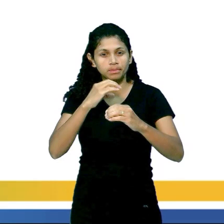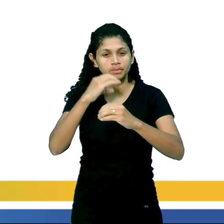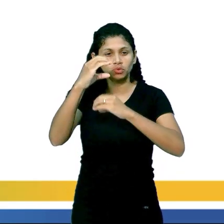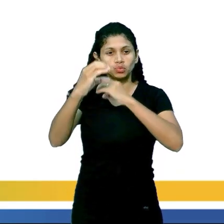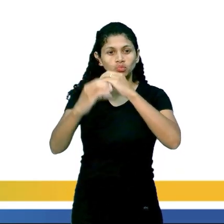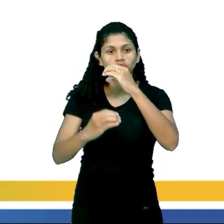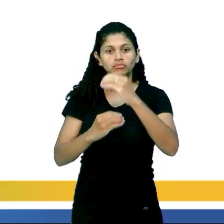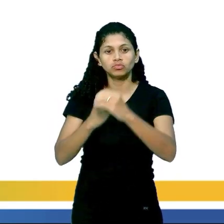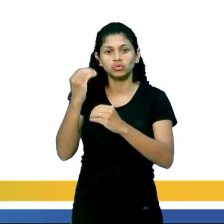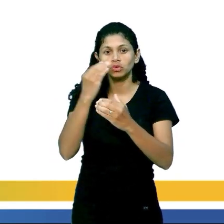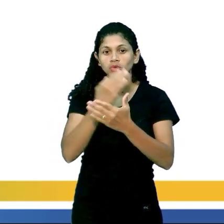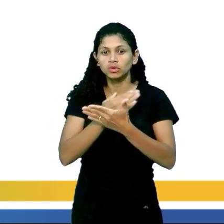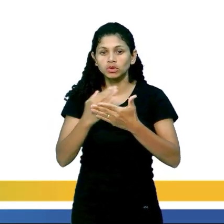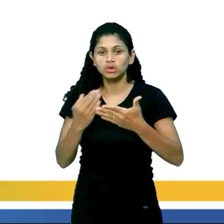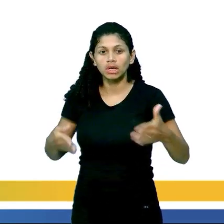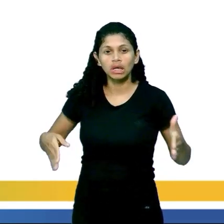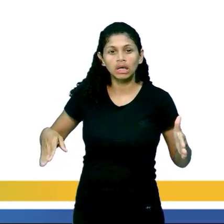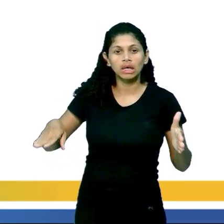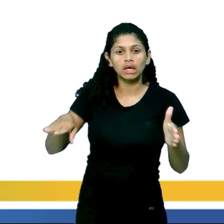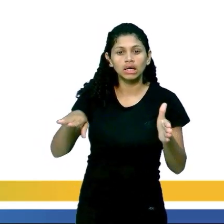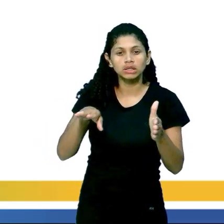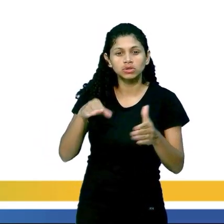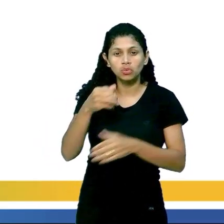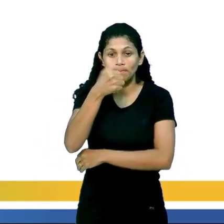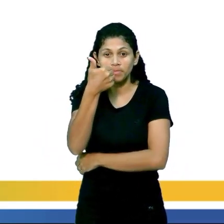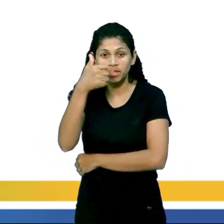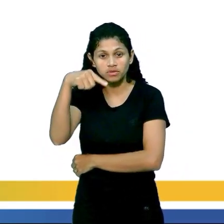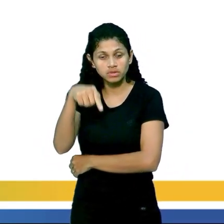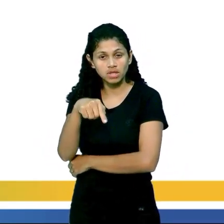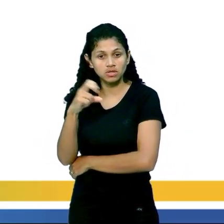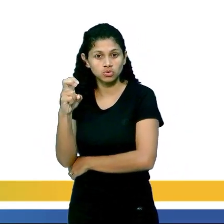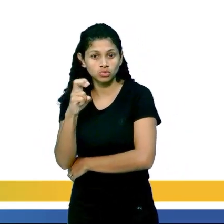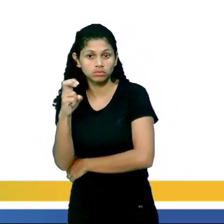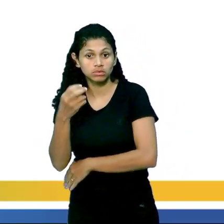1755 e se estendeu até o final de